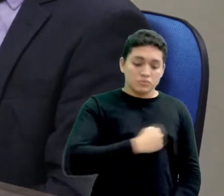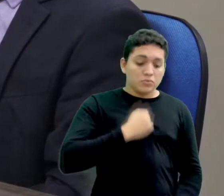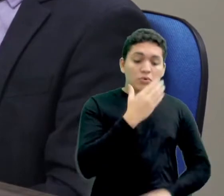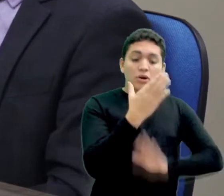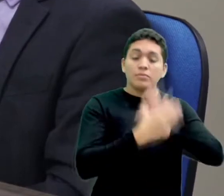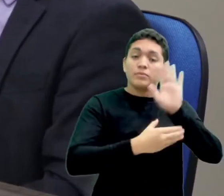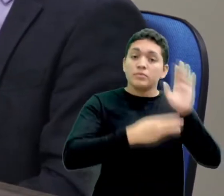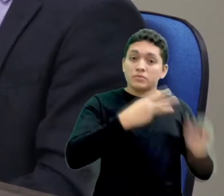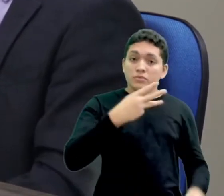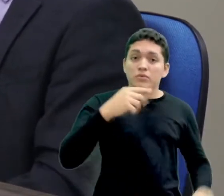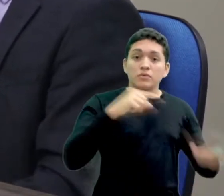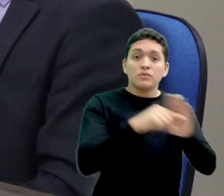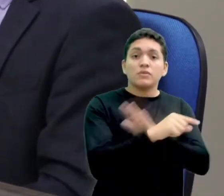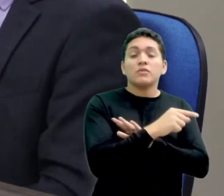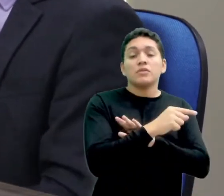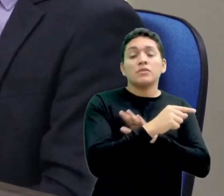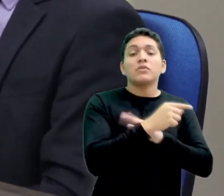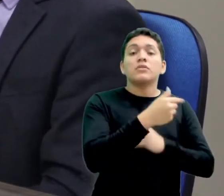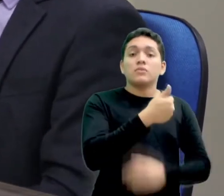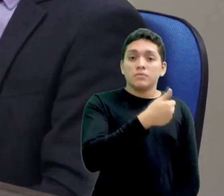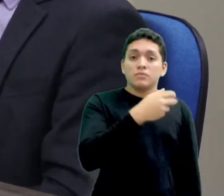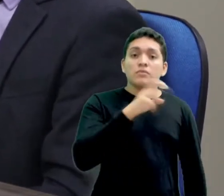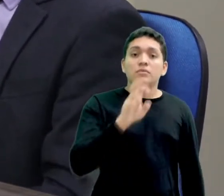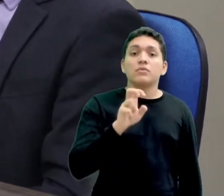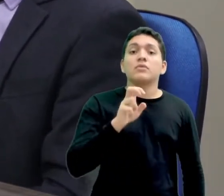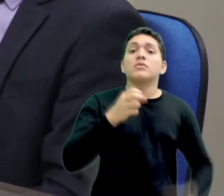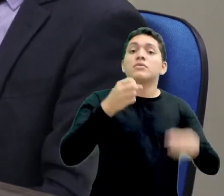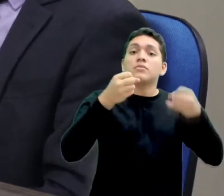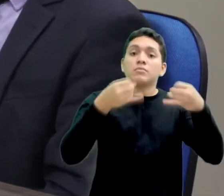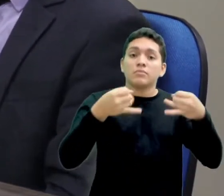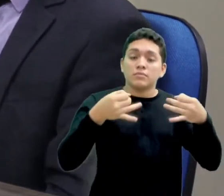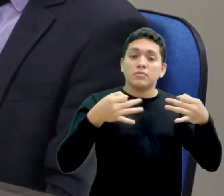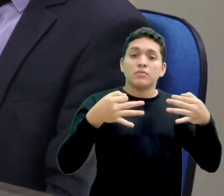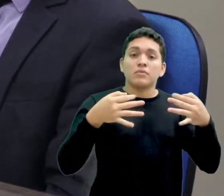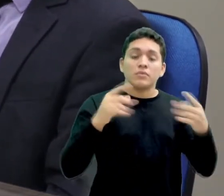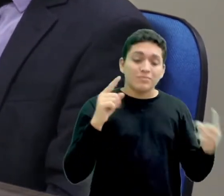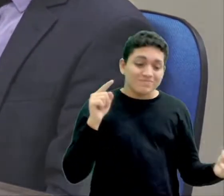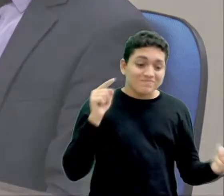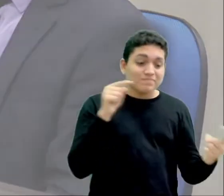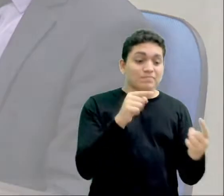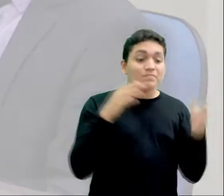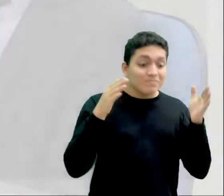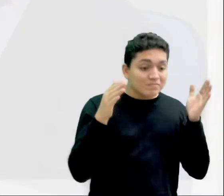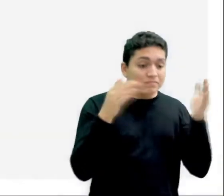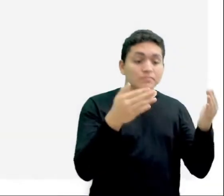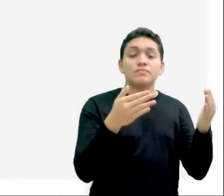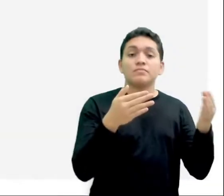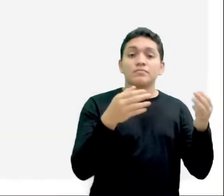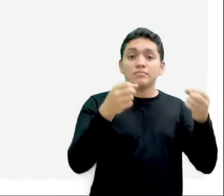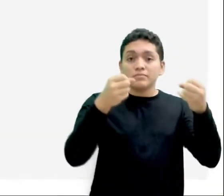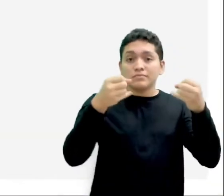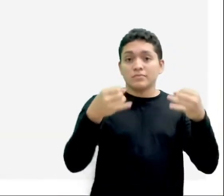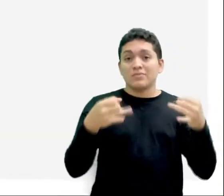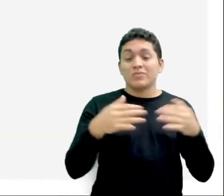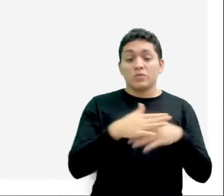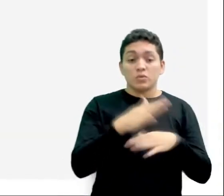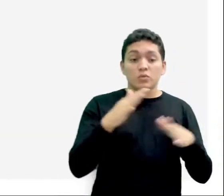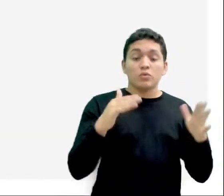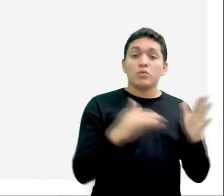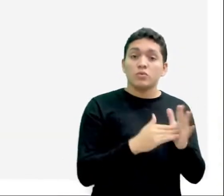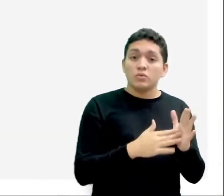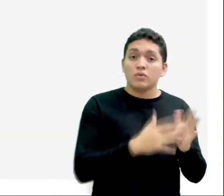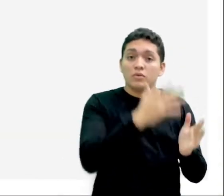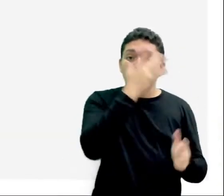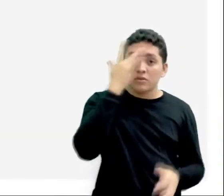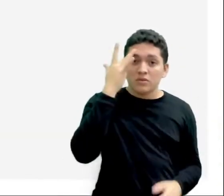3, versículo de número 15, ele vai falar exatamente a respeito disso, quando ele diz, todo aquele